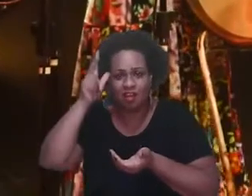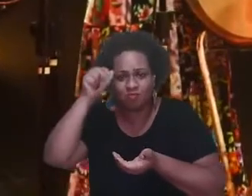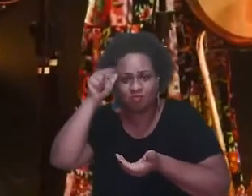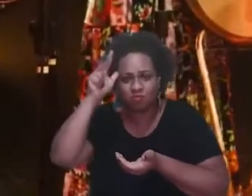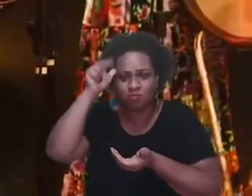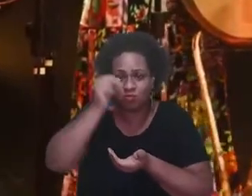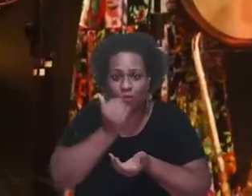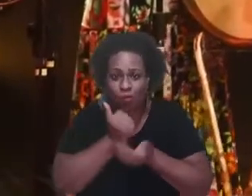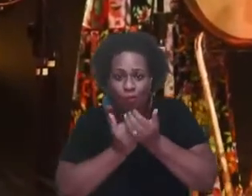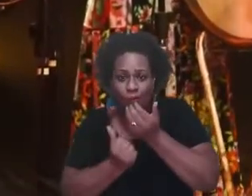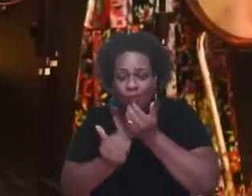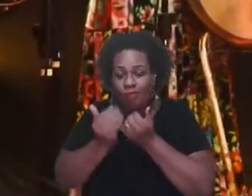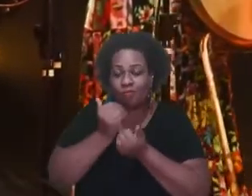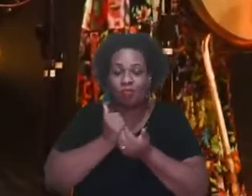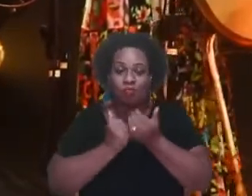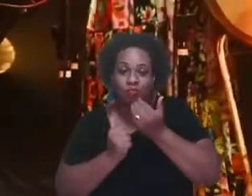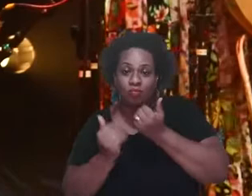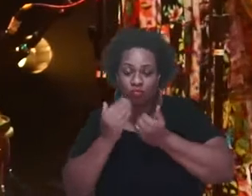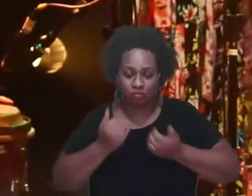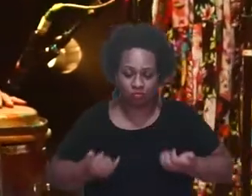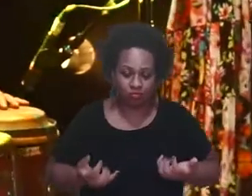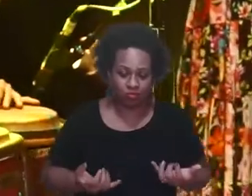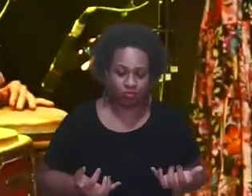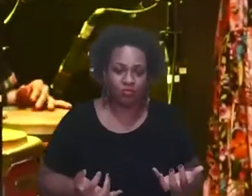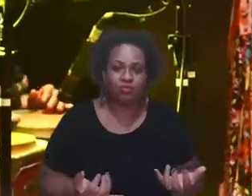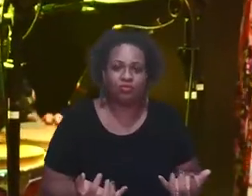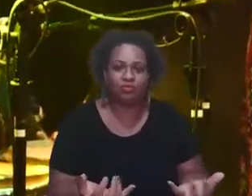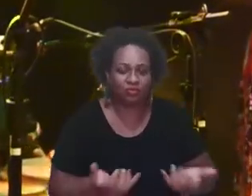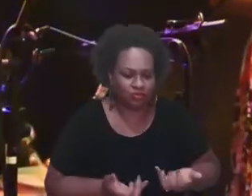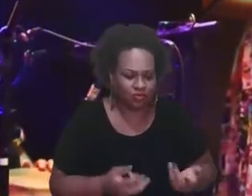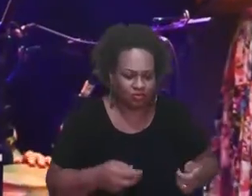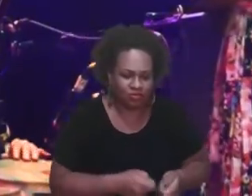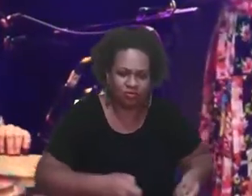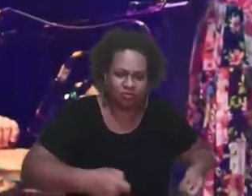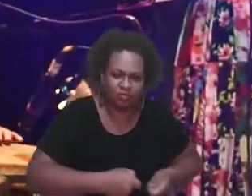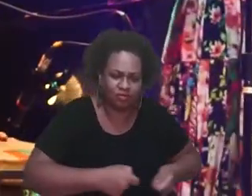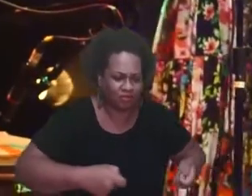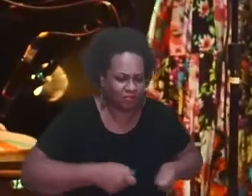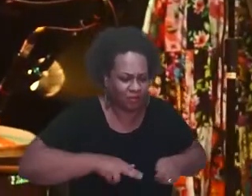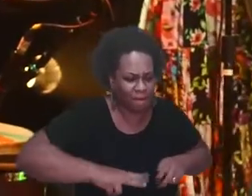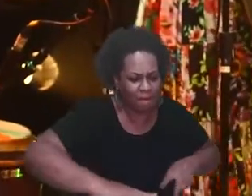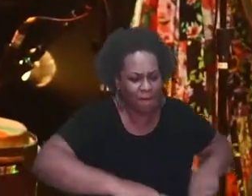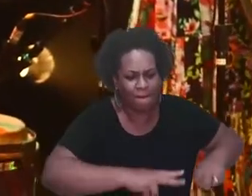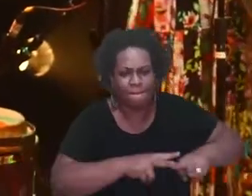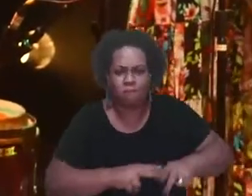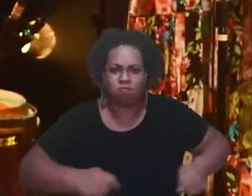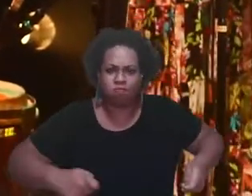capim meu cavalo comer eu vou cortar Tap para ver o cavalo